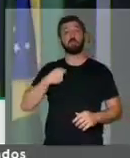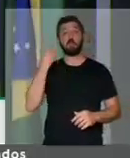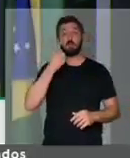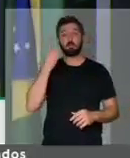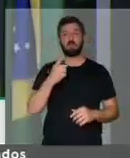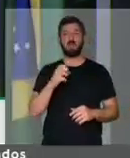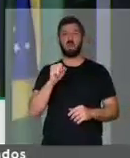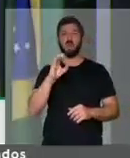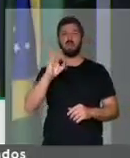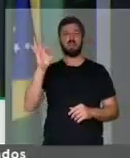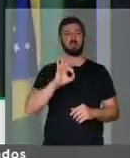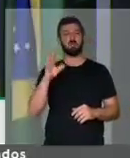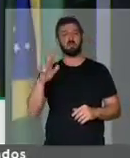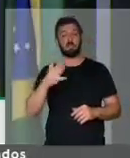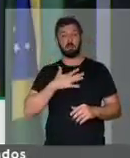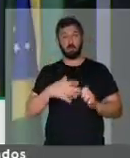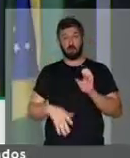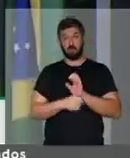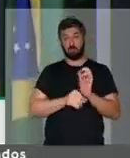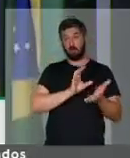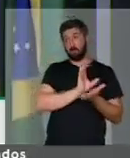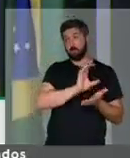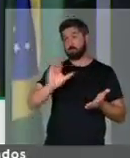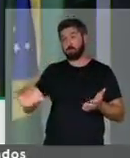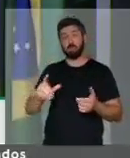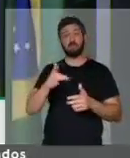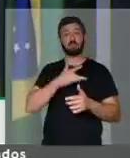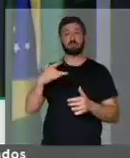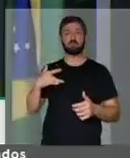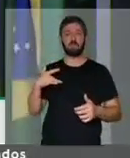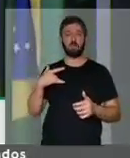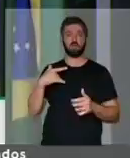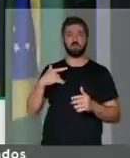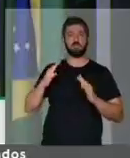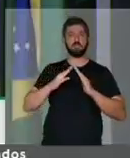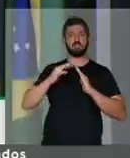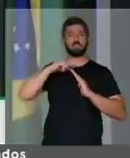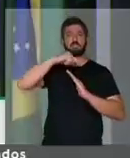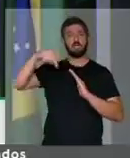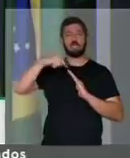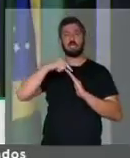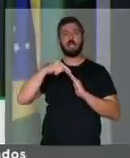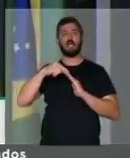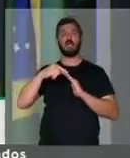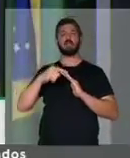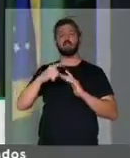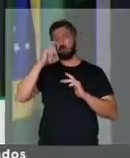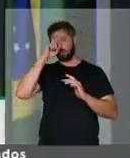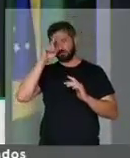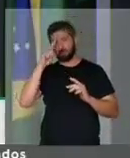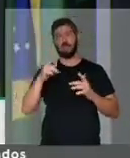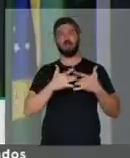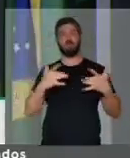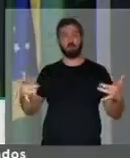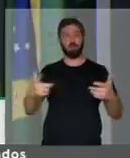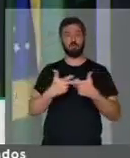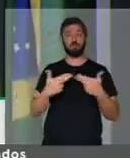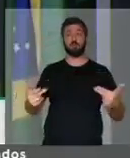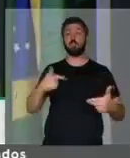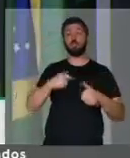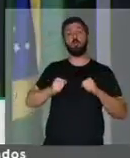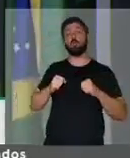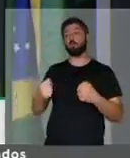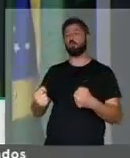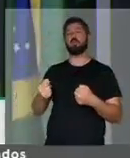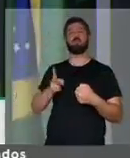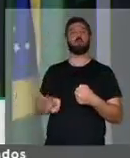coloca pelo menos 80% das minhas emendas na saúde e santas casas e hospitais filantrópicos, e eu não vou me cansar de defender essas